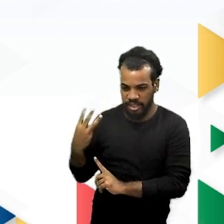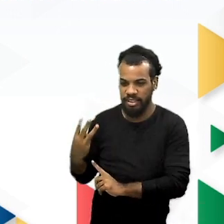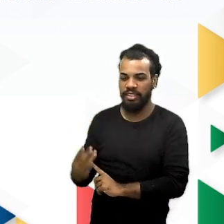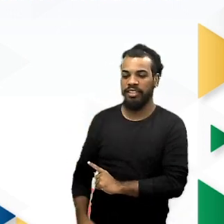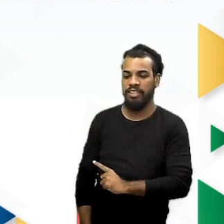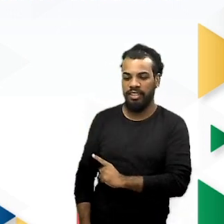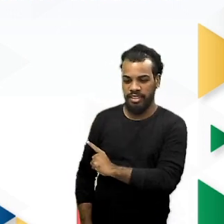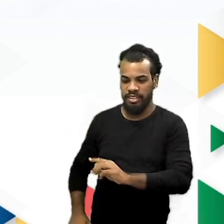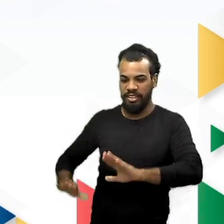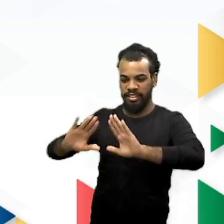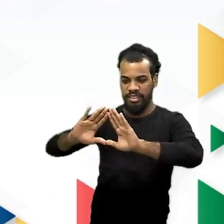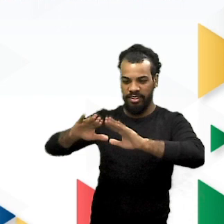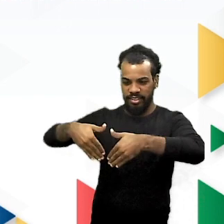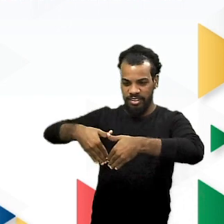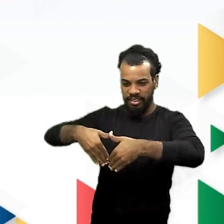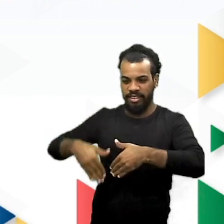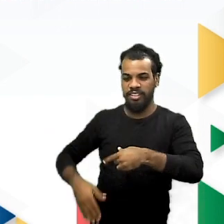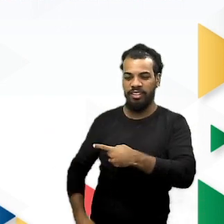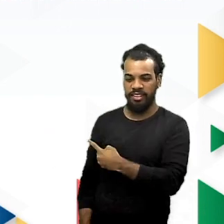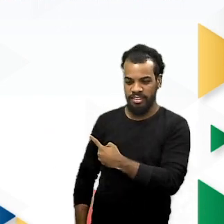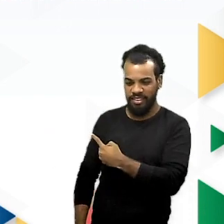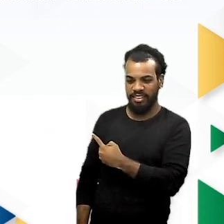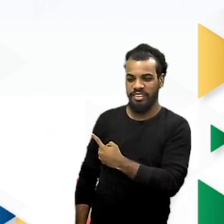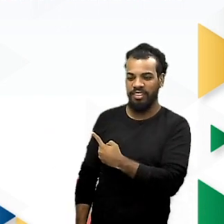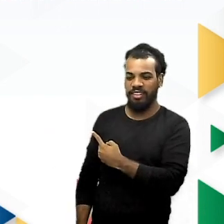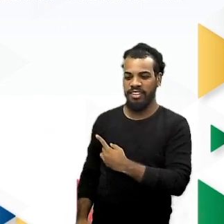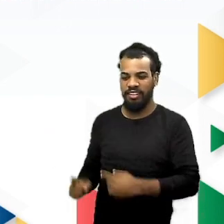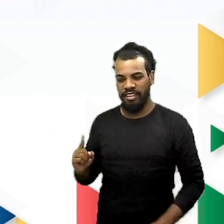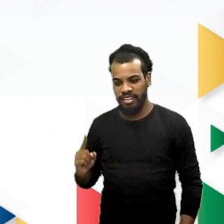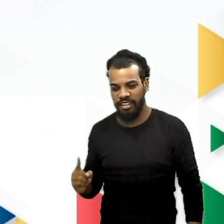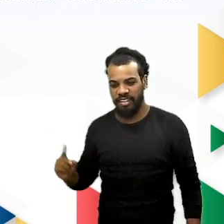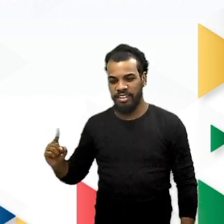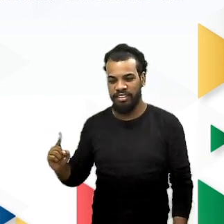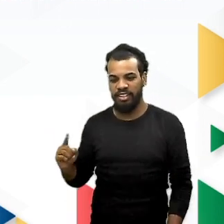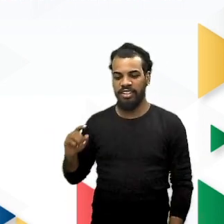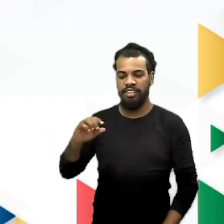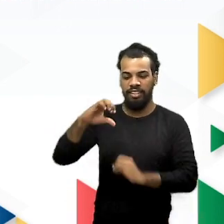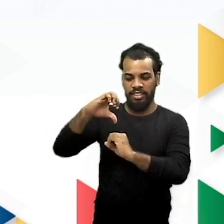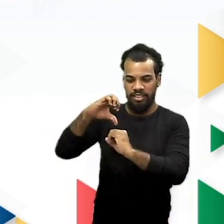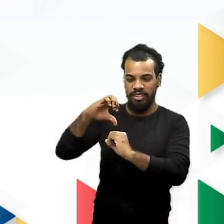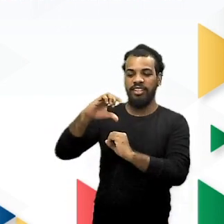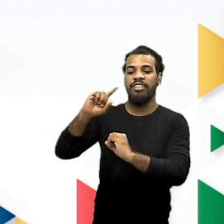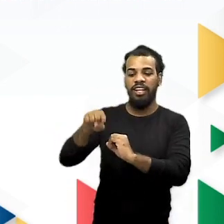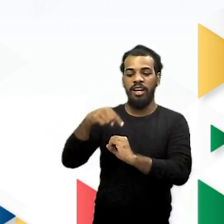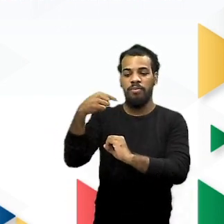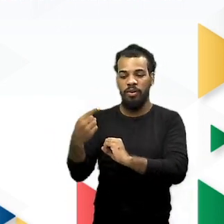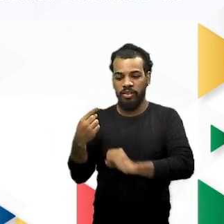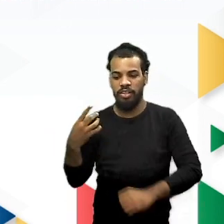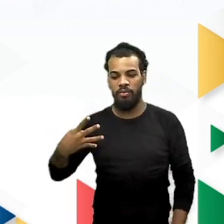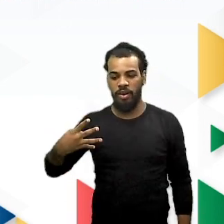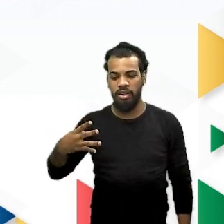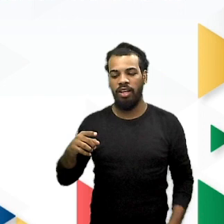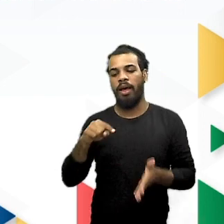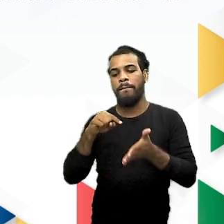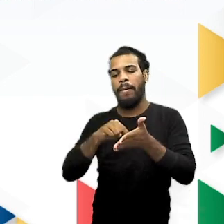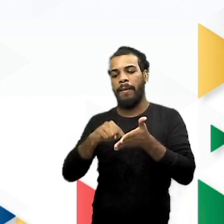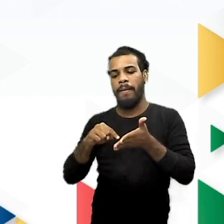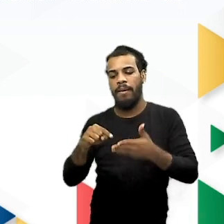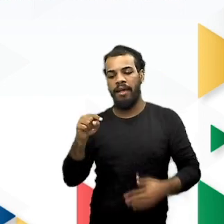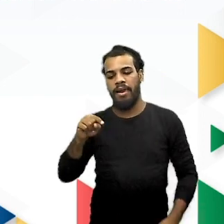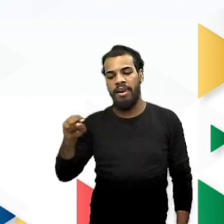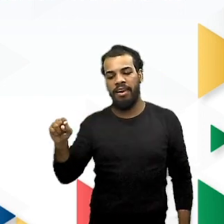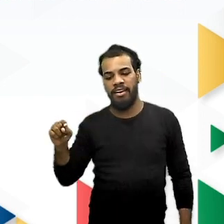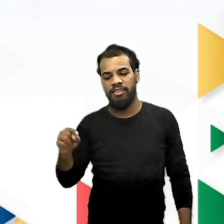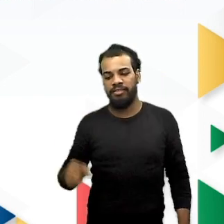3, depois eu vi um símbolo de ouro lá das cartas, depois vem um símbolo de interrogação, depois vem um 4, aí repete, ó.